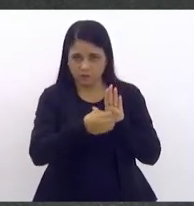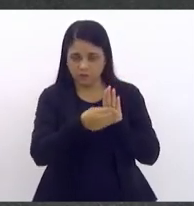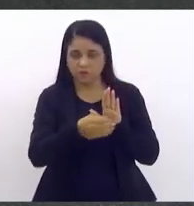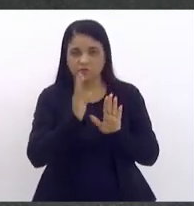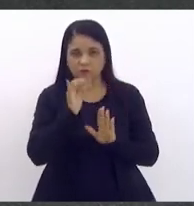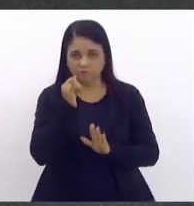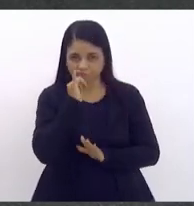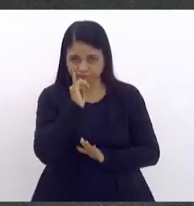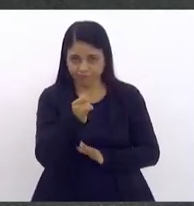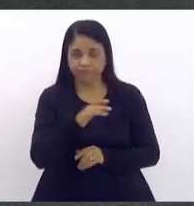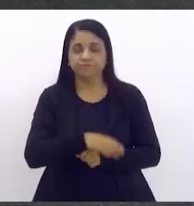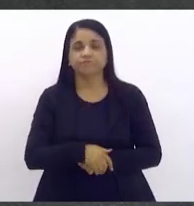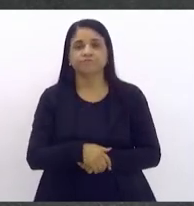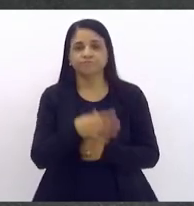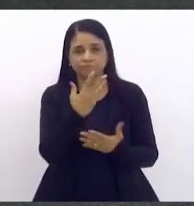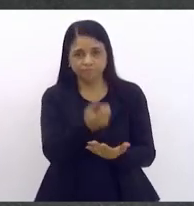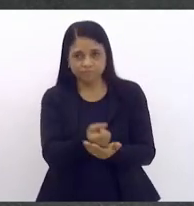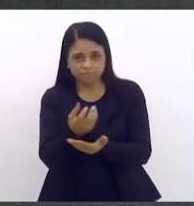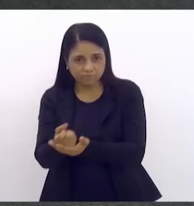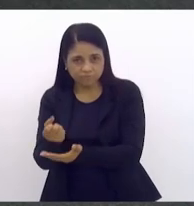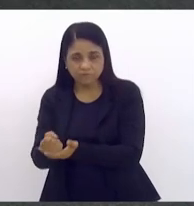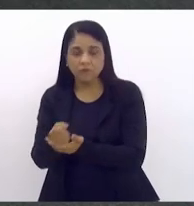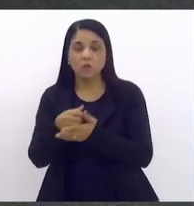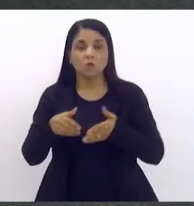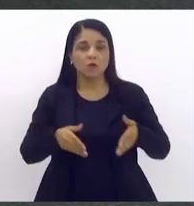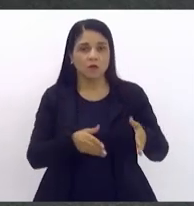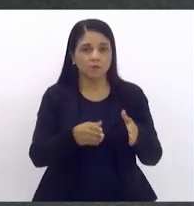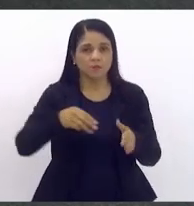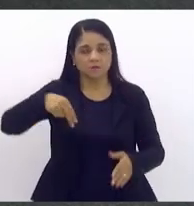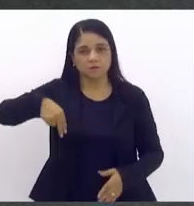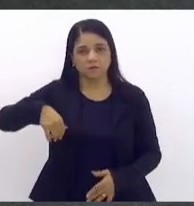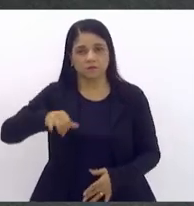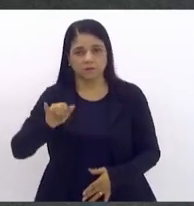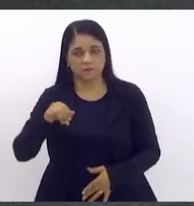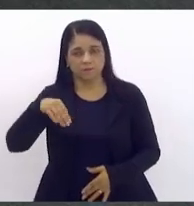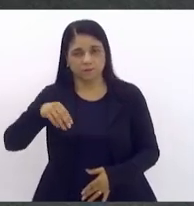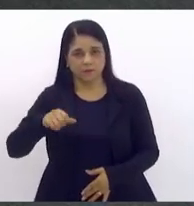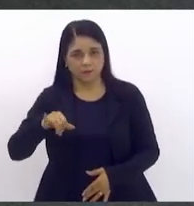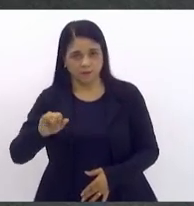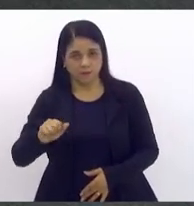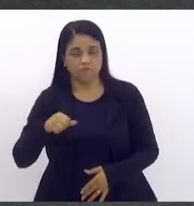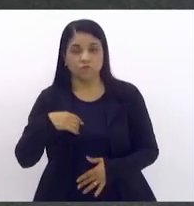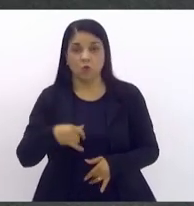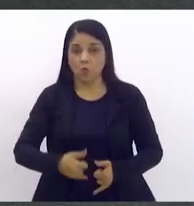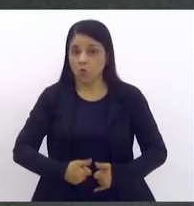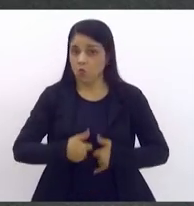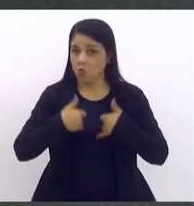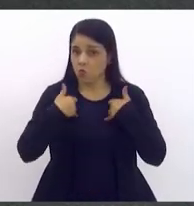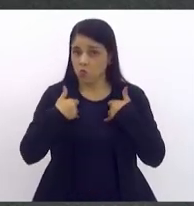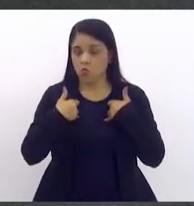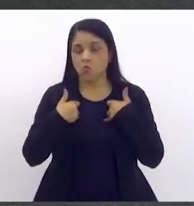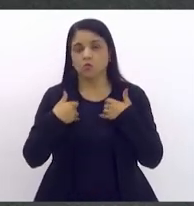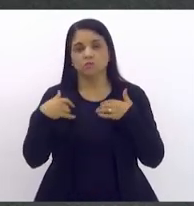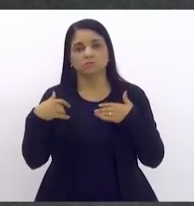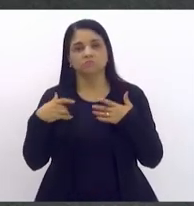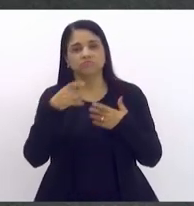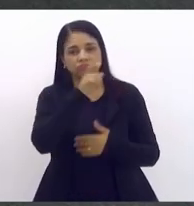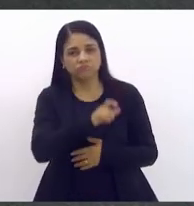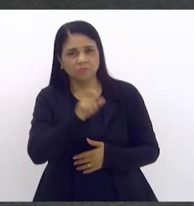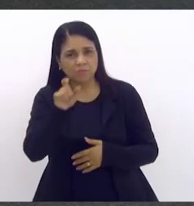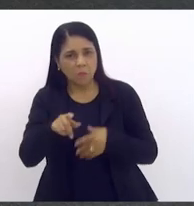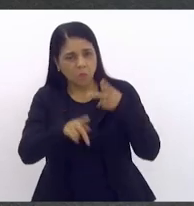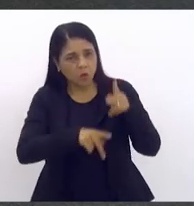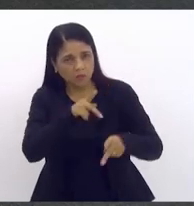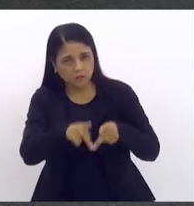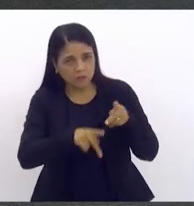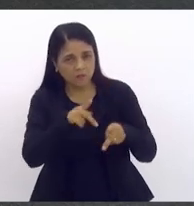proferidos, dizer que, de fato, o Caminho Niemeyer é um orgulho para todo niteroense, para toda